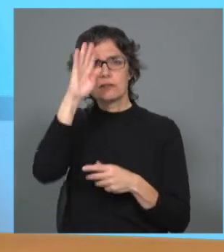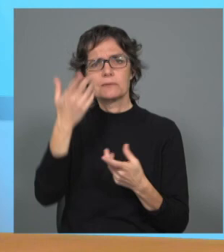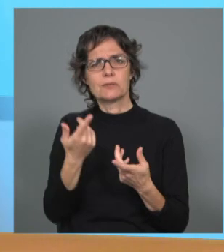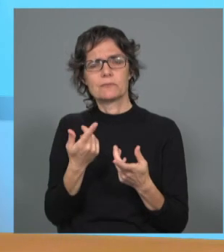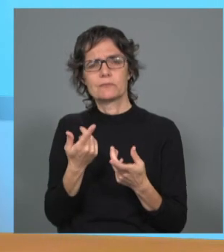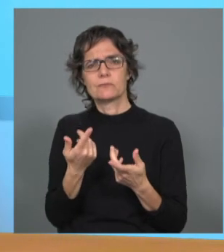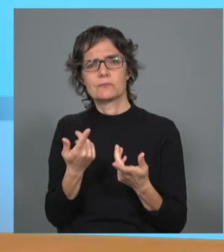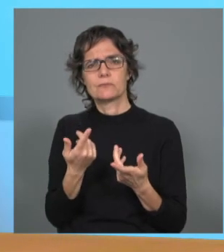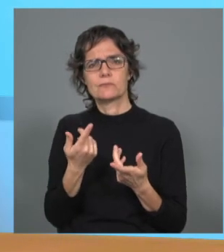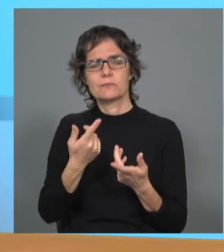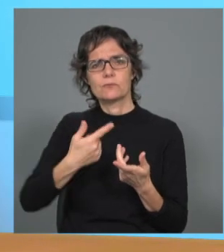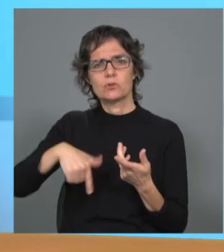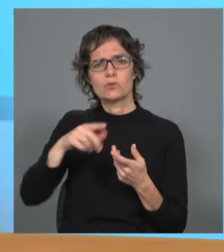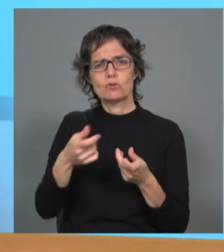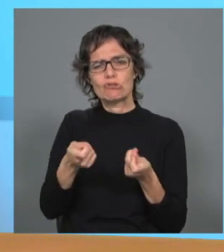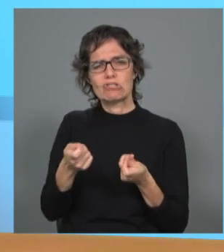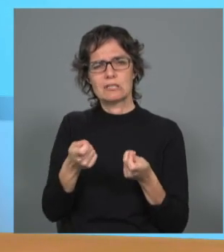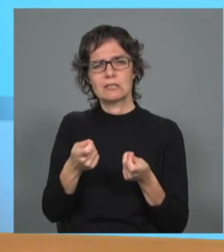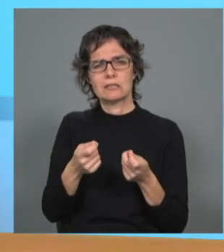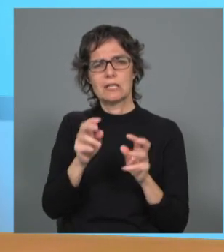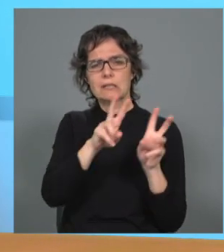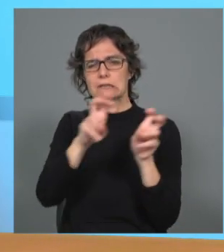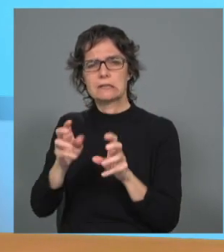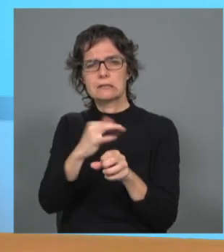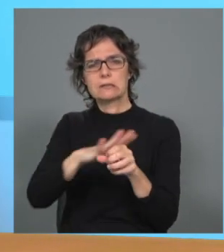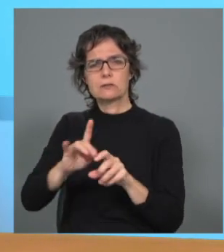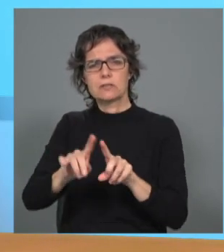tempo. Para além disso,